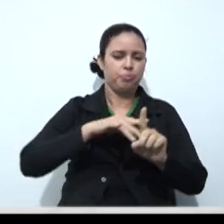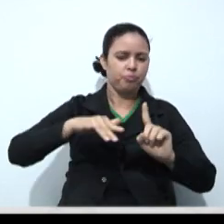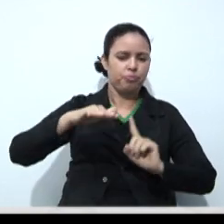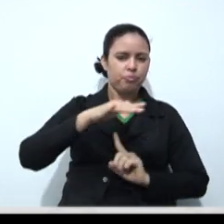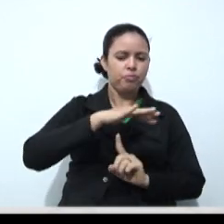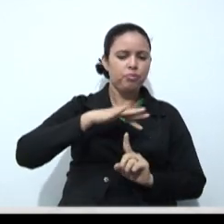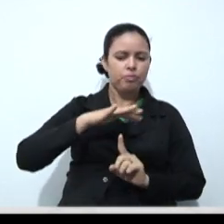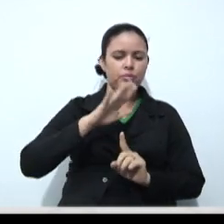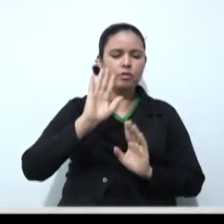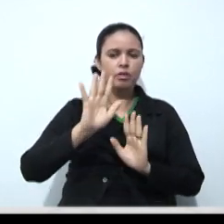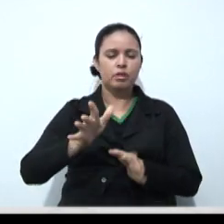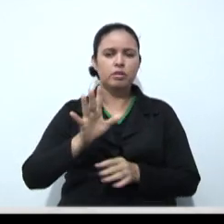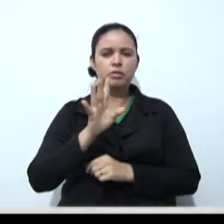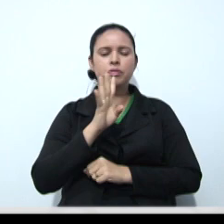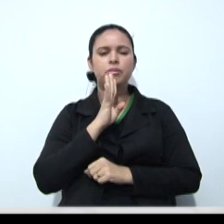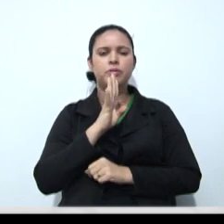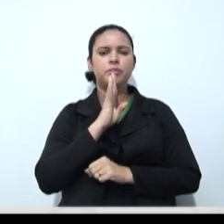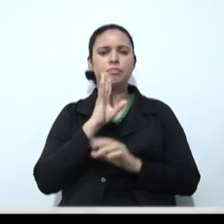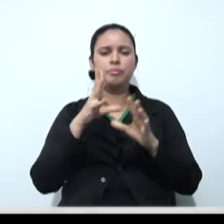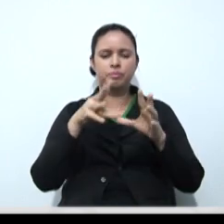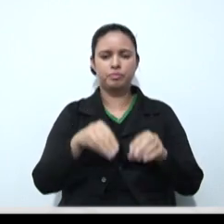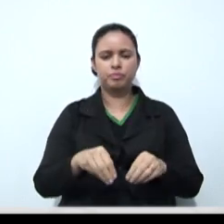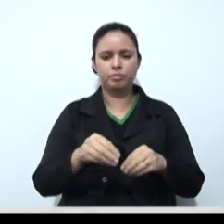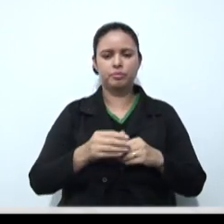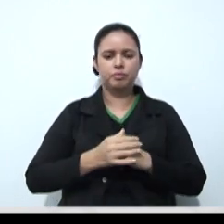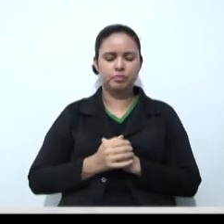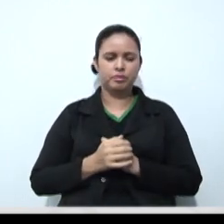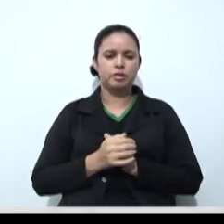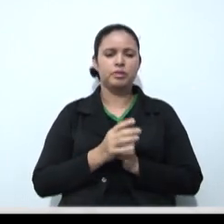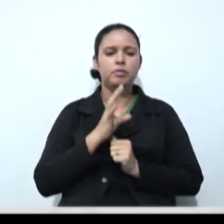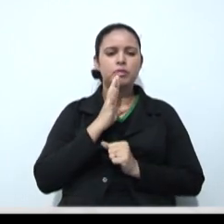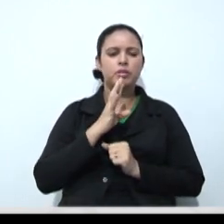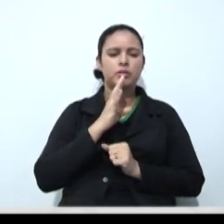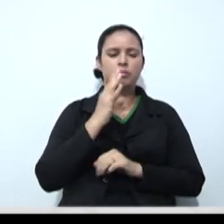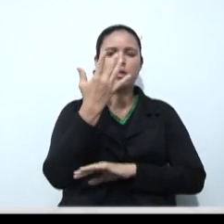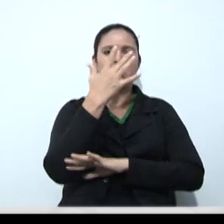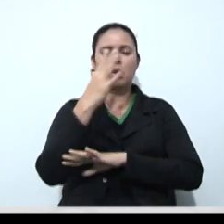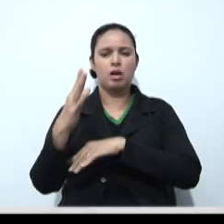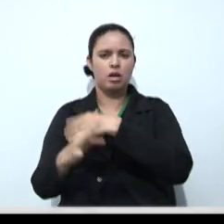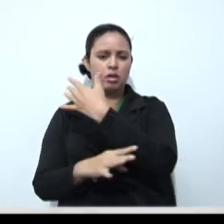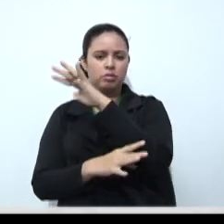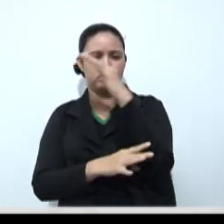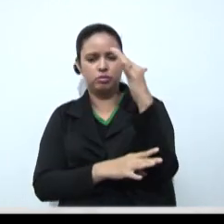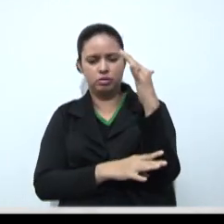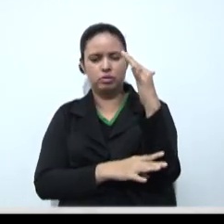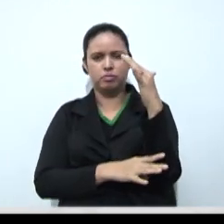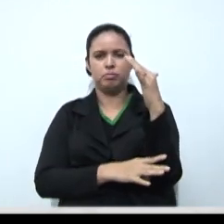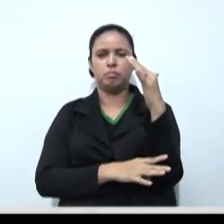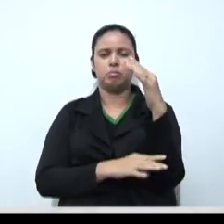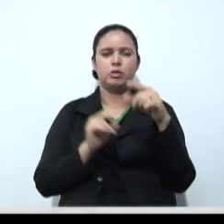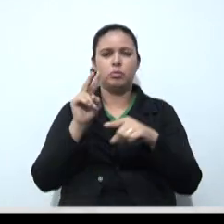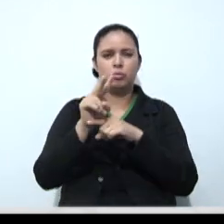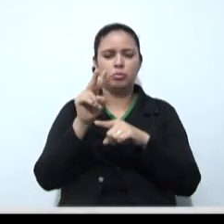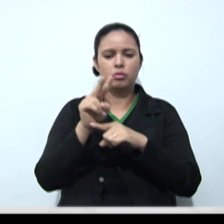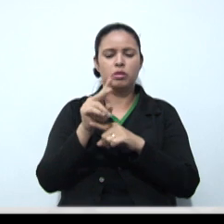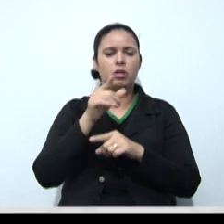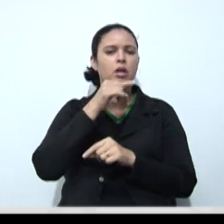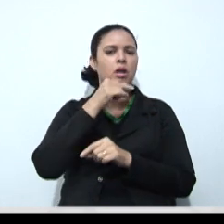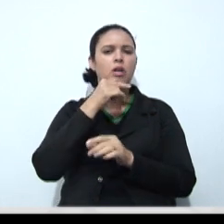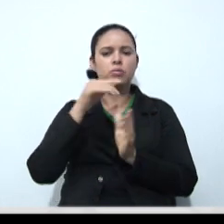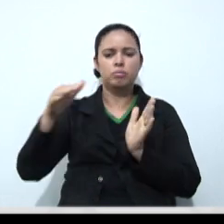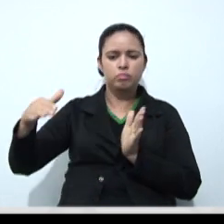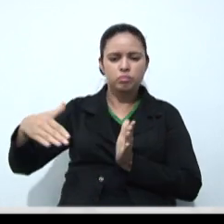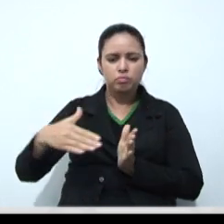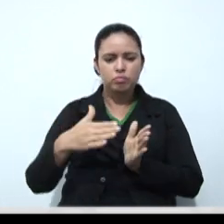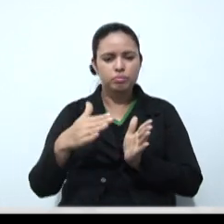Você com certeza já conhece todas elas, né? Um exemplo é preservar as árvores, né? Ó. Cuidar bem dos cursos de água, isso